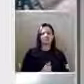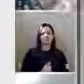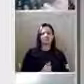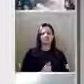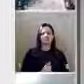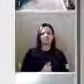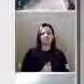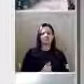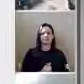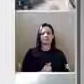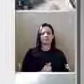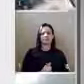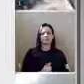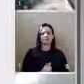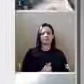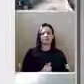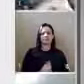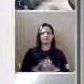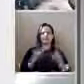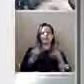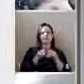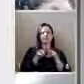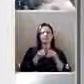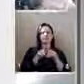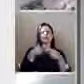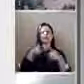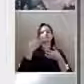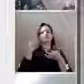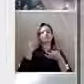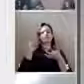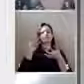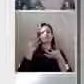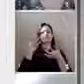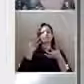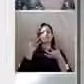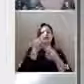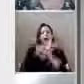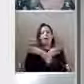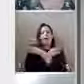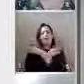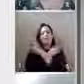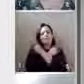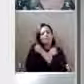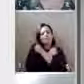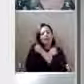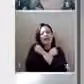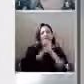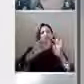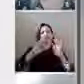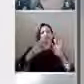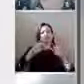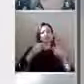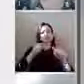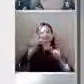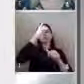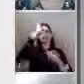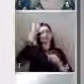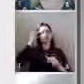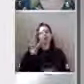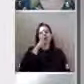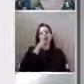Bom, então, também quero expressar um caloroso abraço a todos aqueles que vão